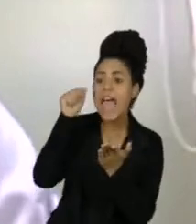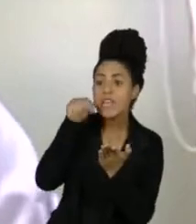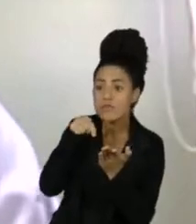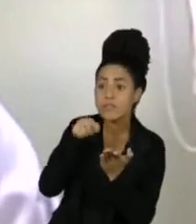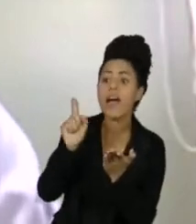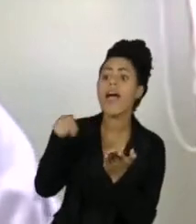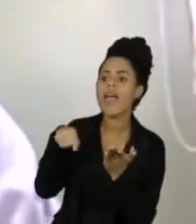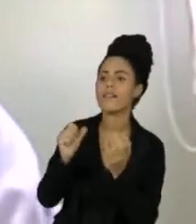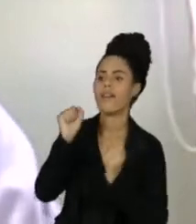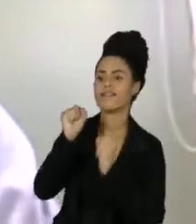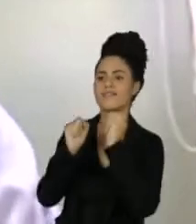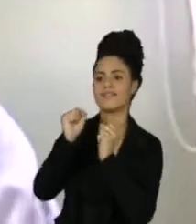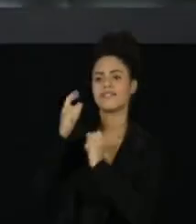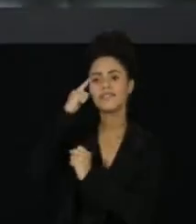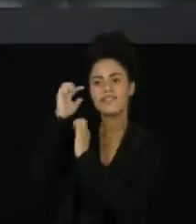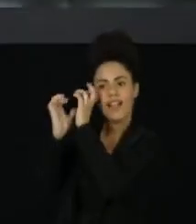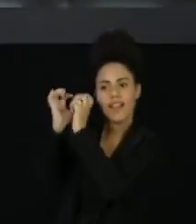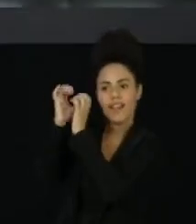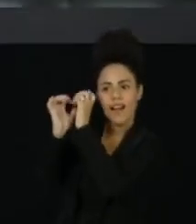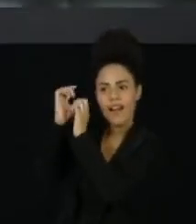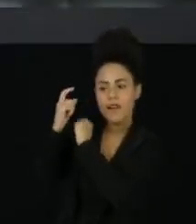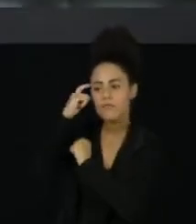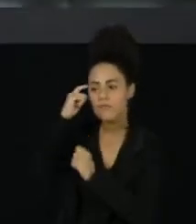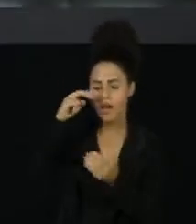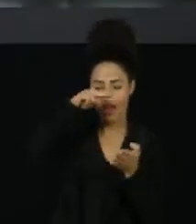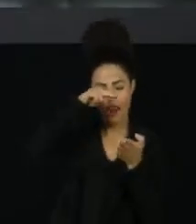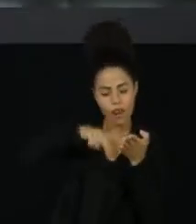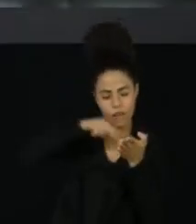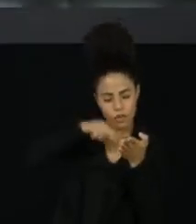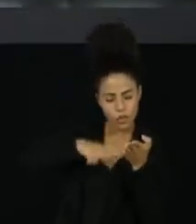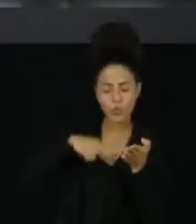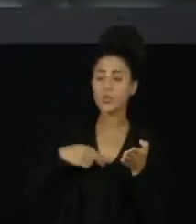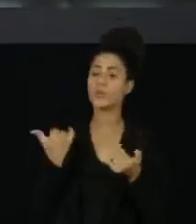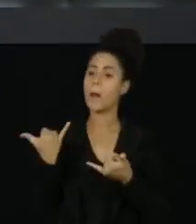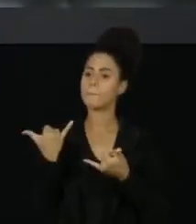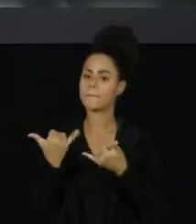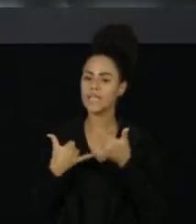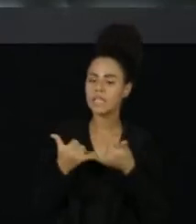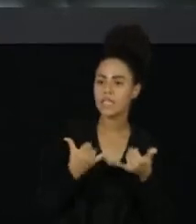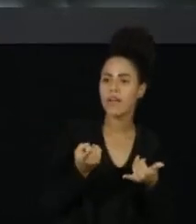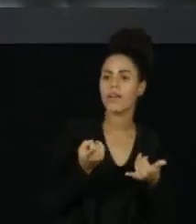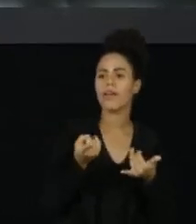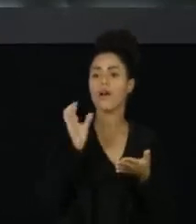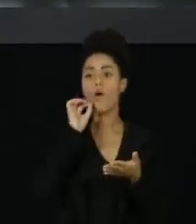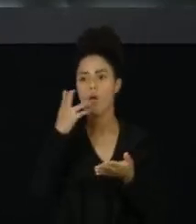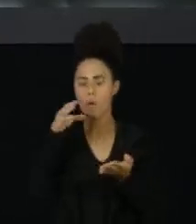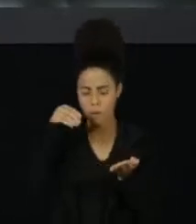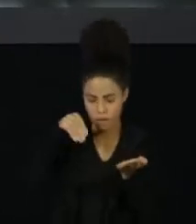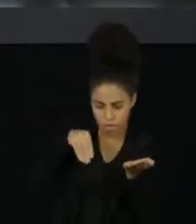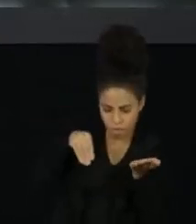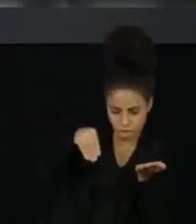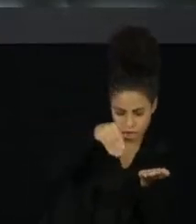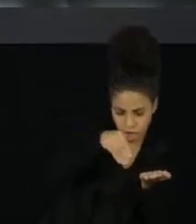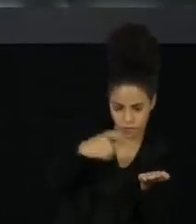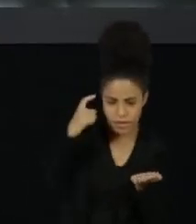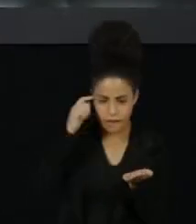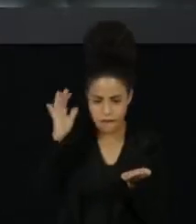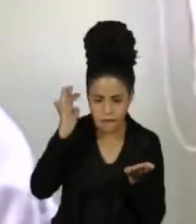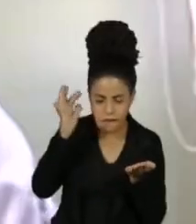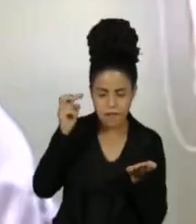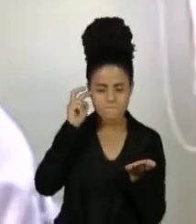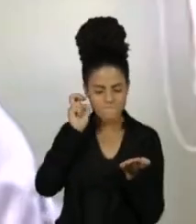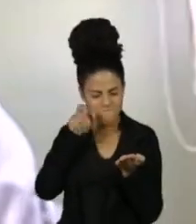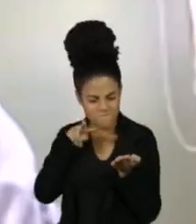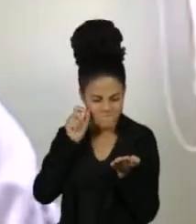cérebro faz bem, tá? Então, leitura, jogos que estimulem o raciocínio, que estimulem a memória,